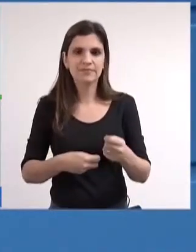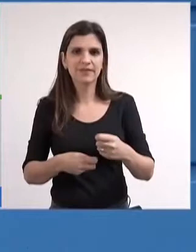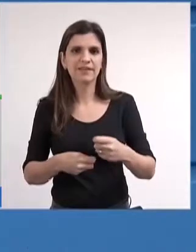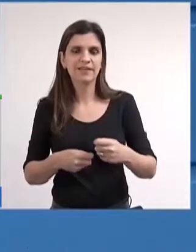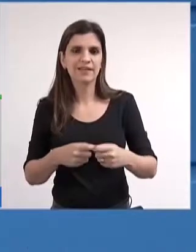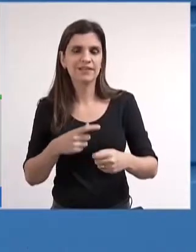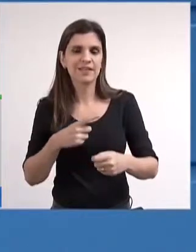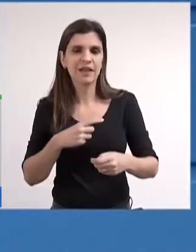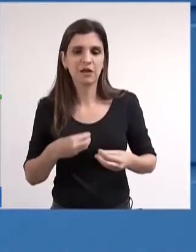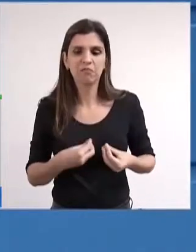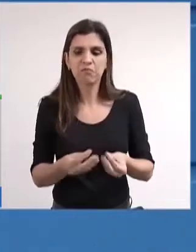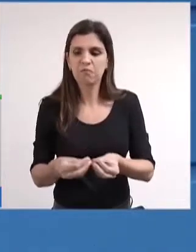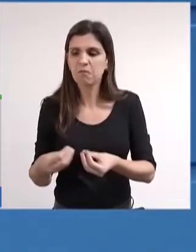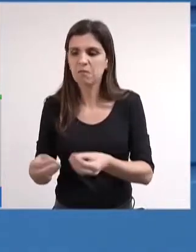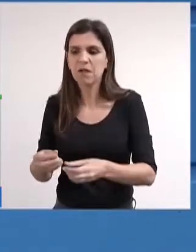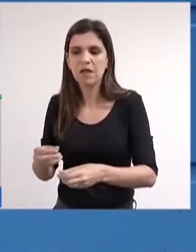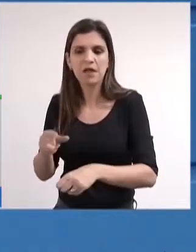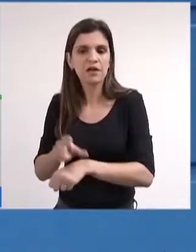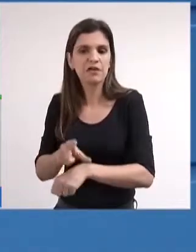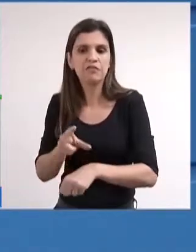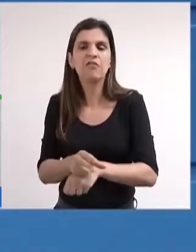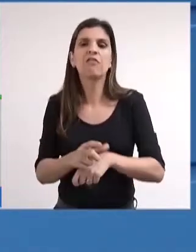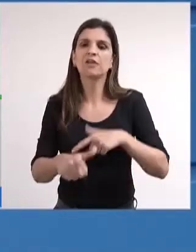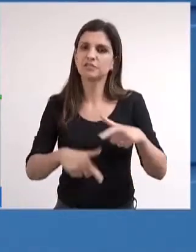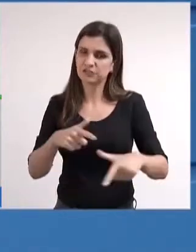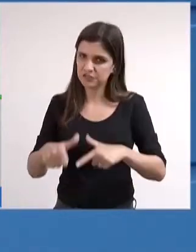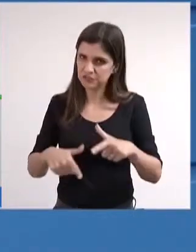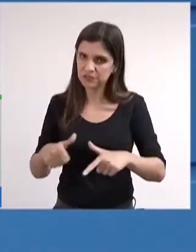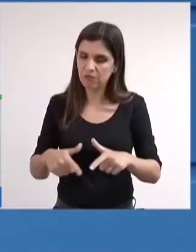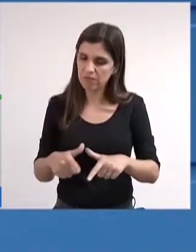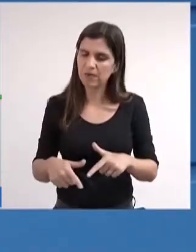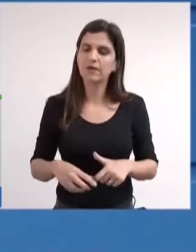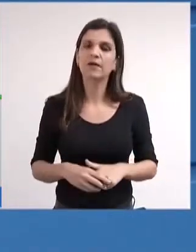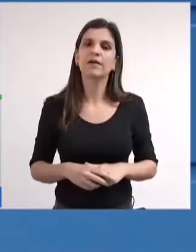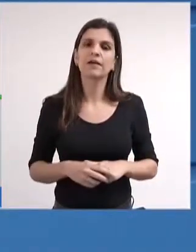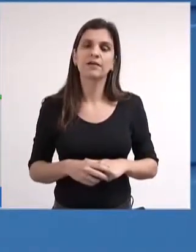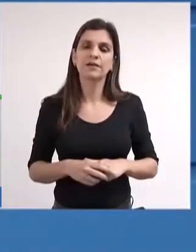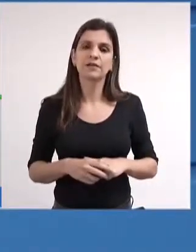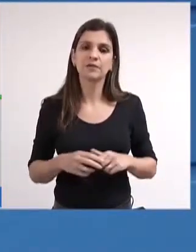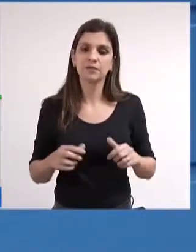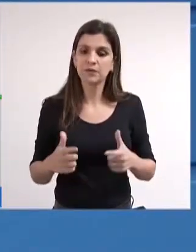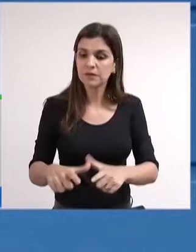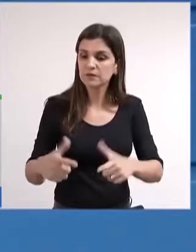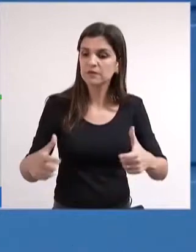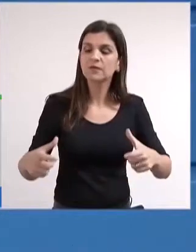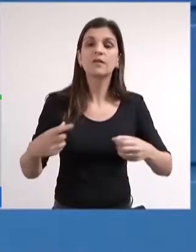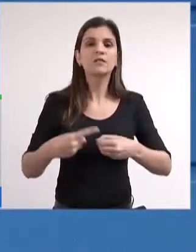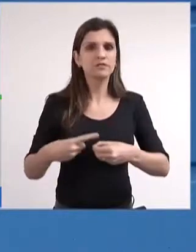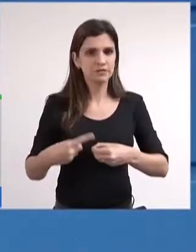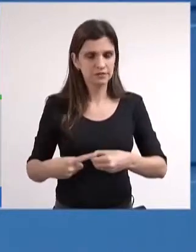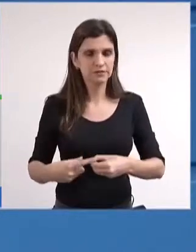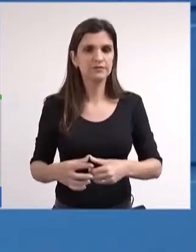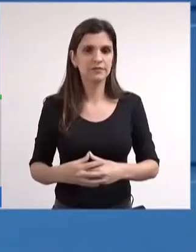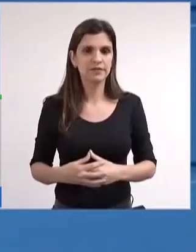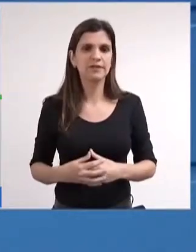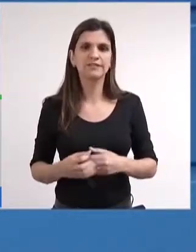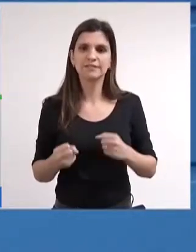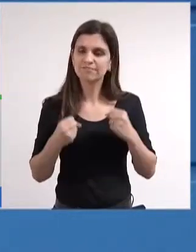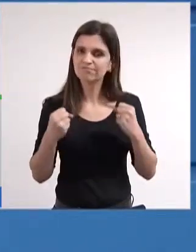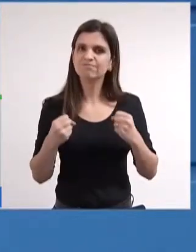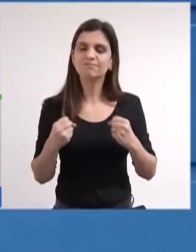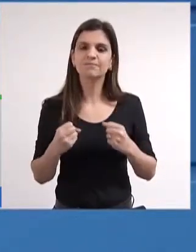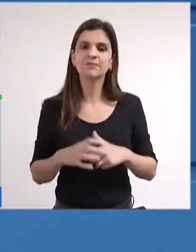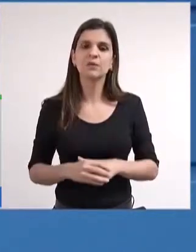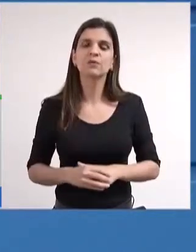sair da crise. A gente fica muito feliz de ver a manifestação de Vossa Excelência, porque nós também torcemos, né, para que a nossa capital